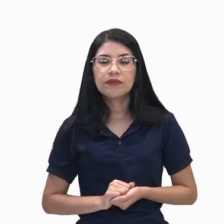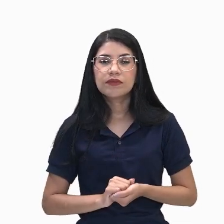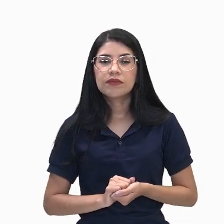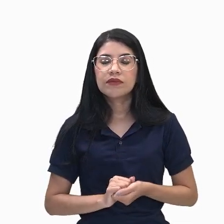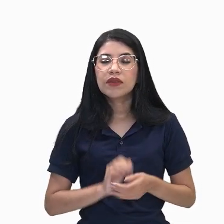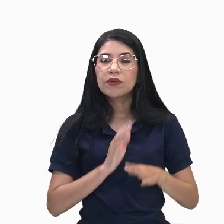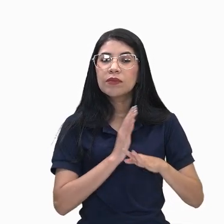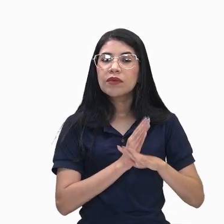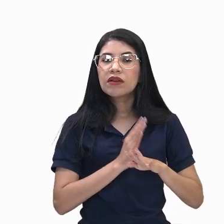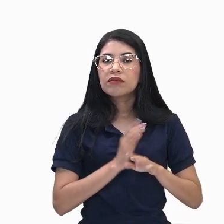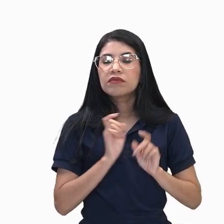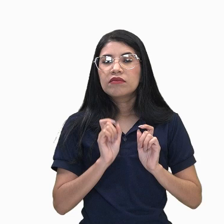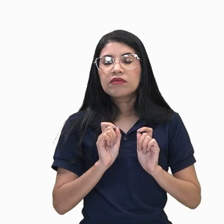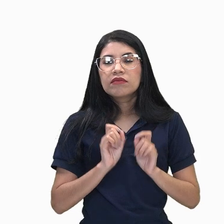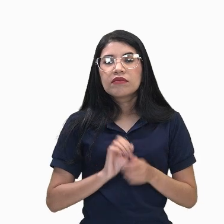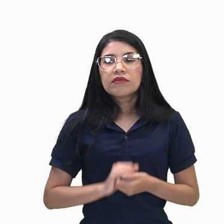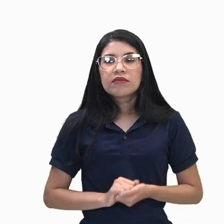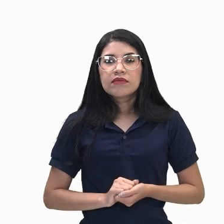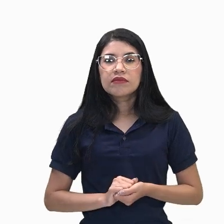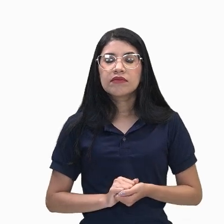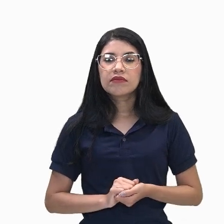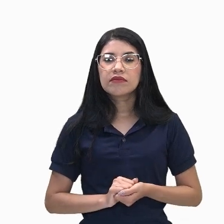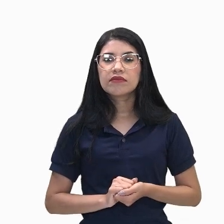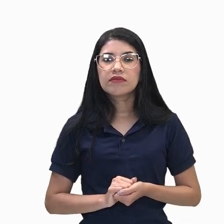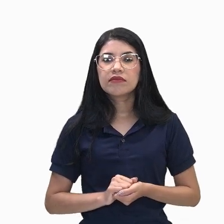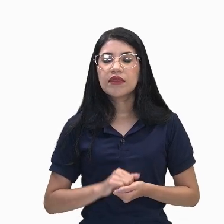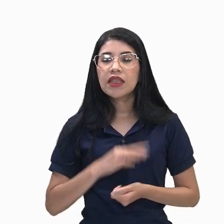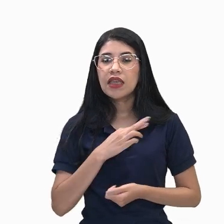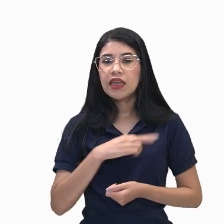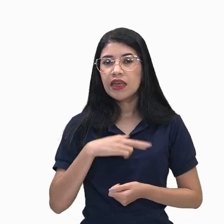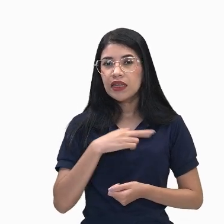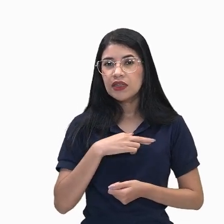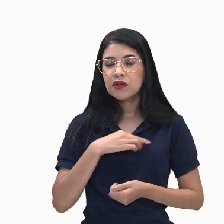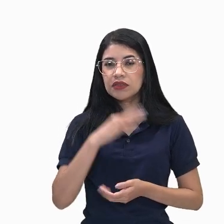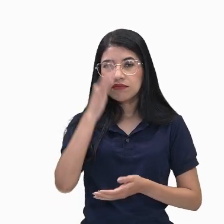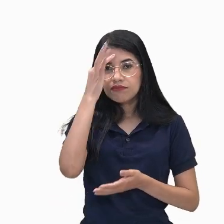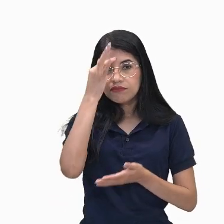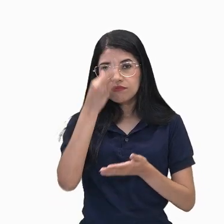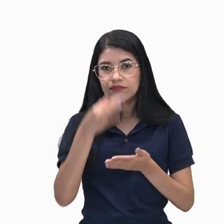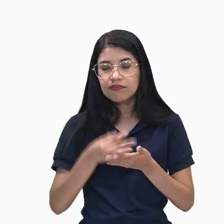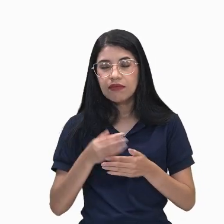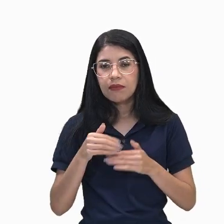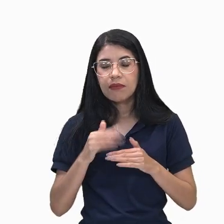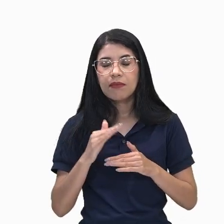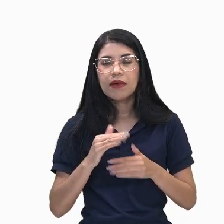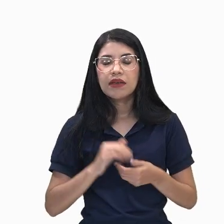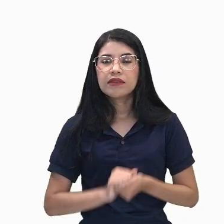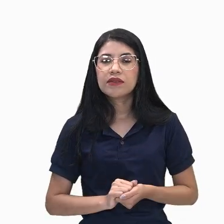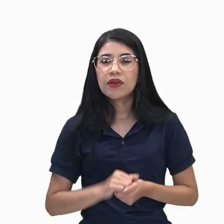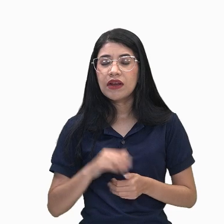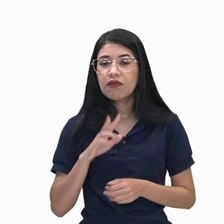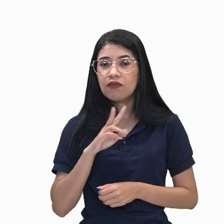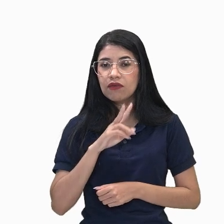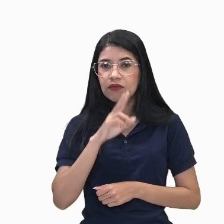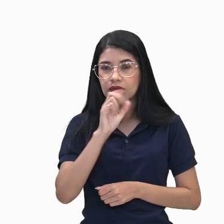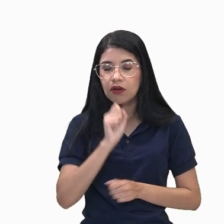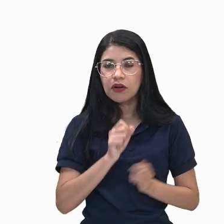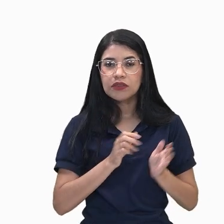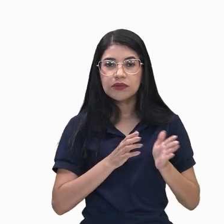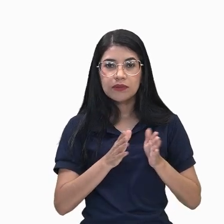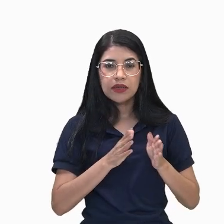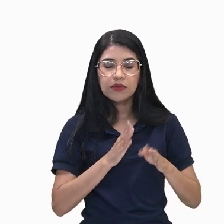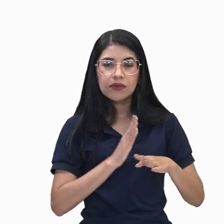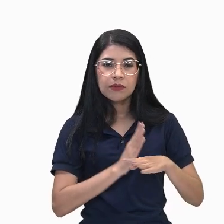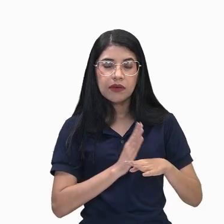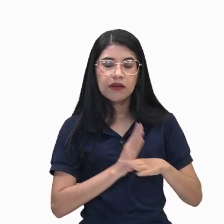ele traz, né? A religiosidade de fé. Então, isso era bem forte, né? A gente